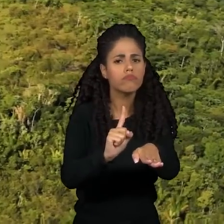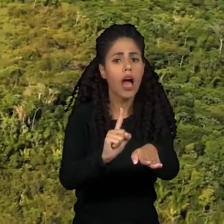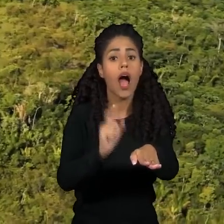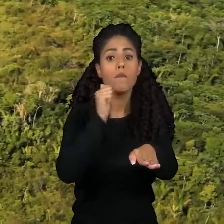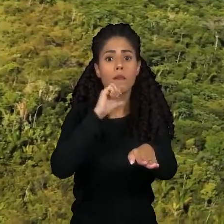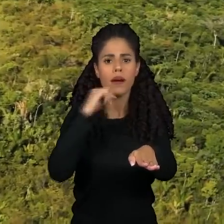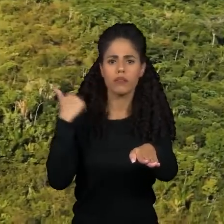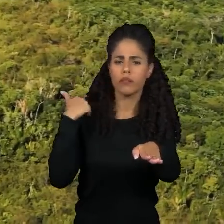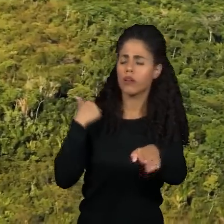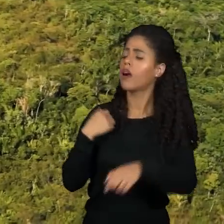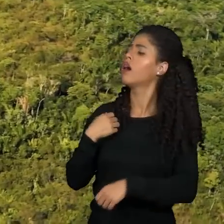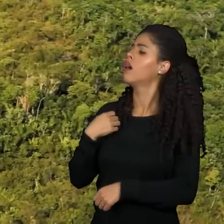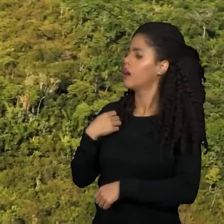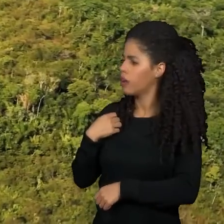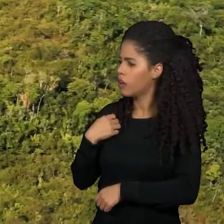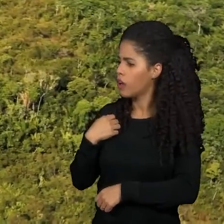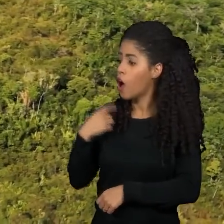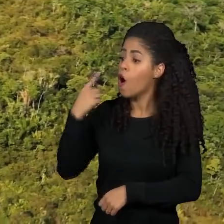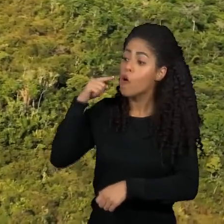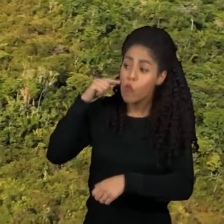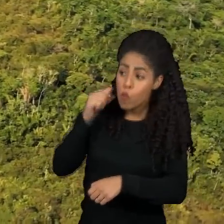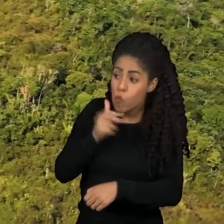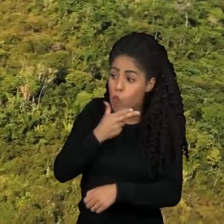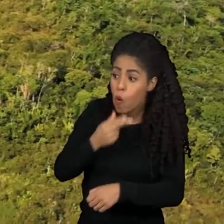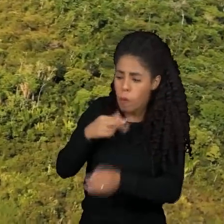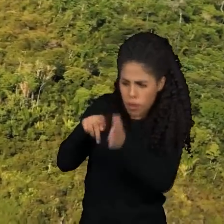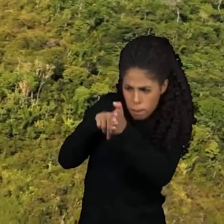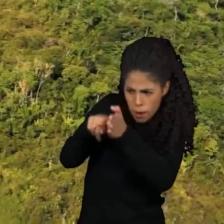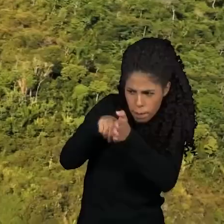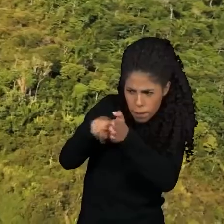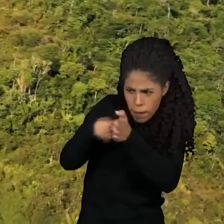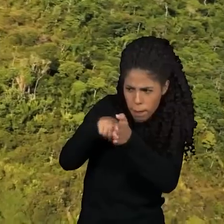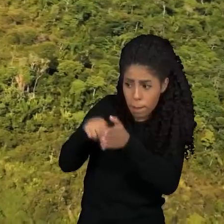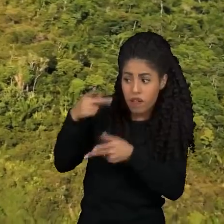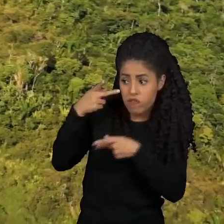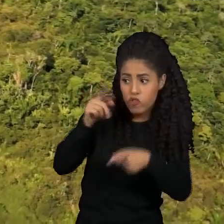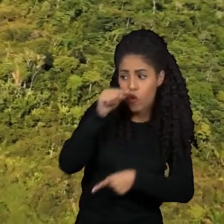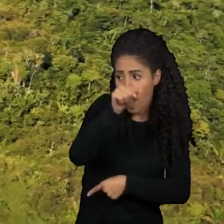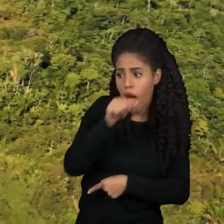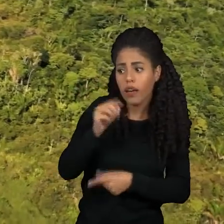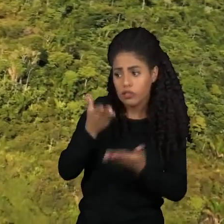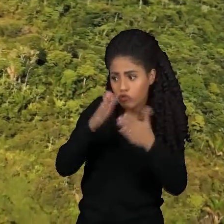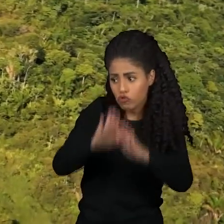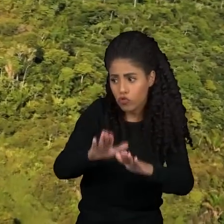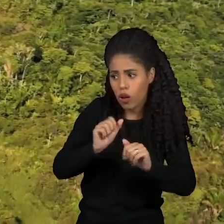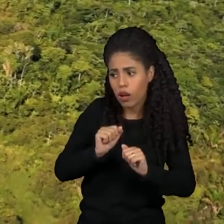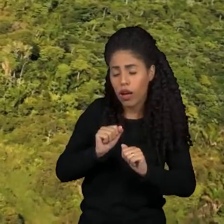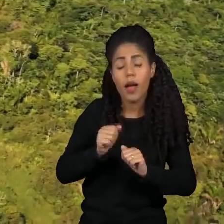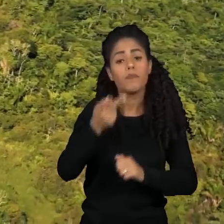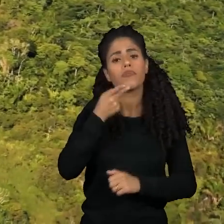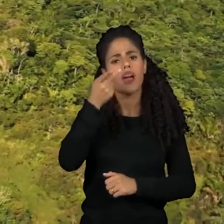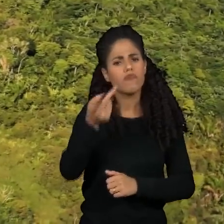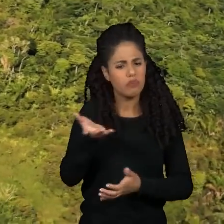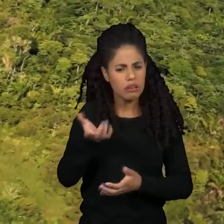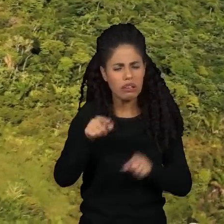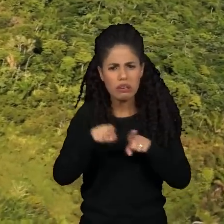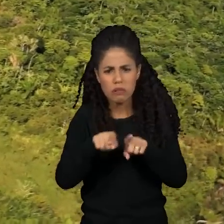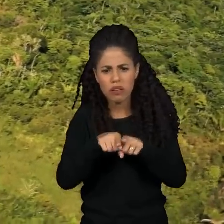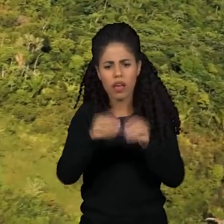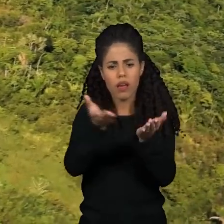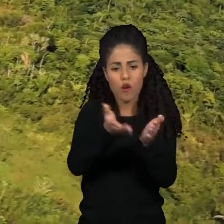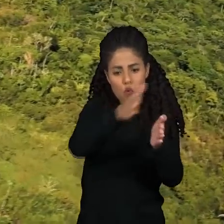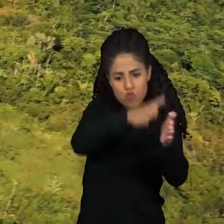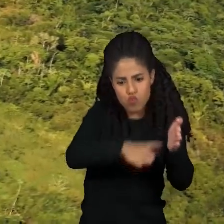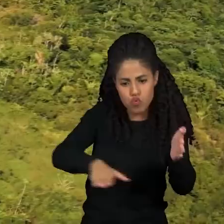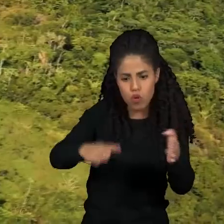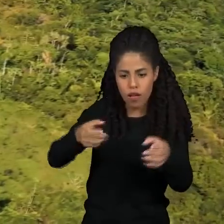o arqueólogo que tinha feito a escavação aqui tinha ido lá visitar eles lá. Falar o que era essa escavação,